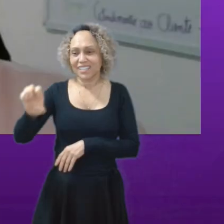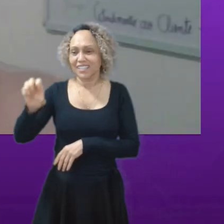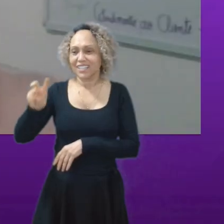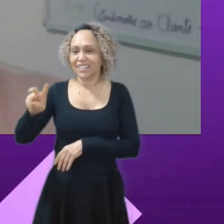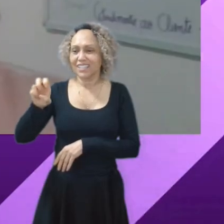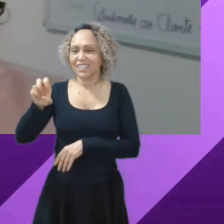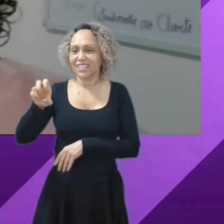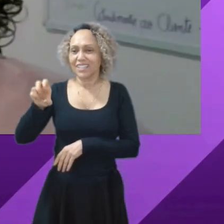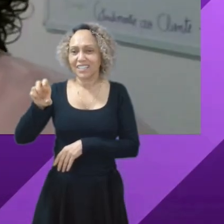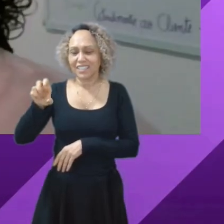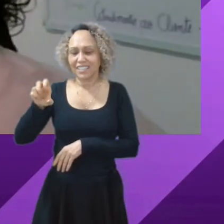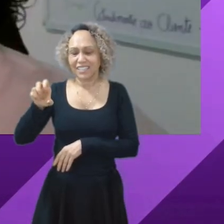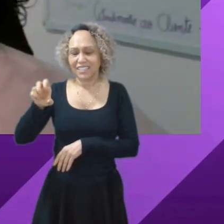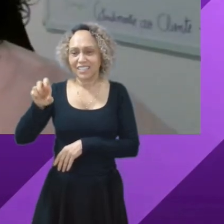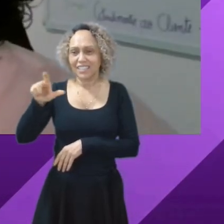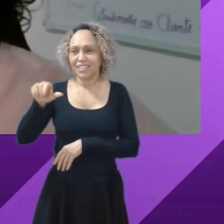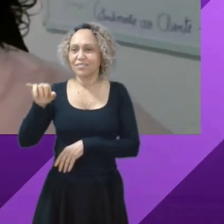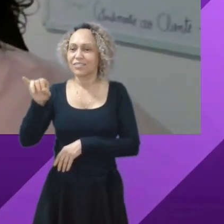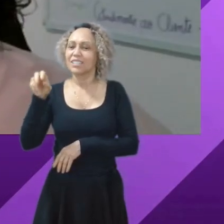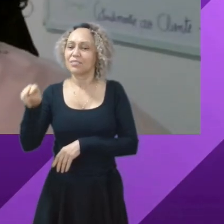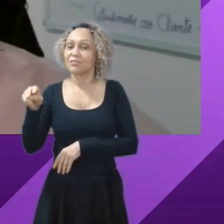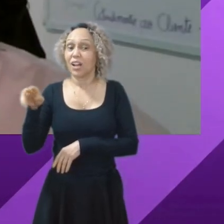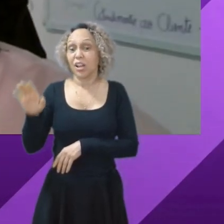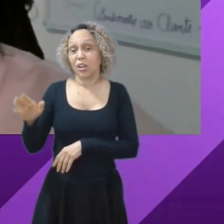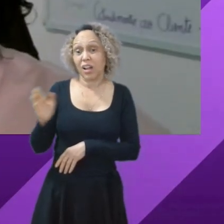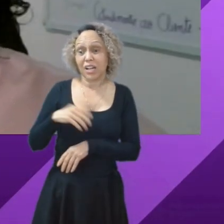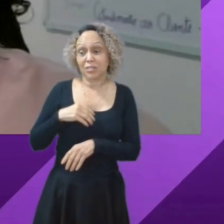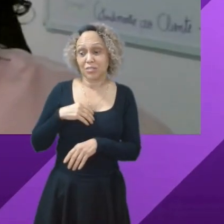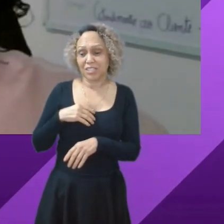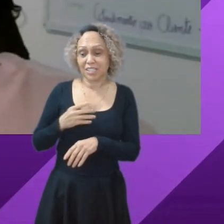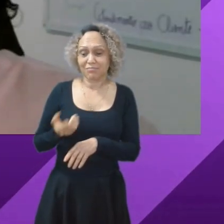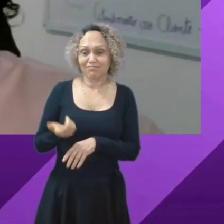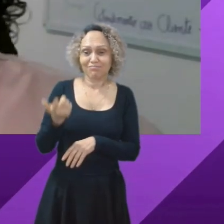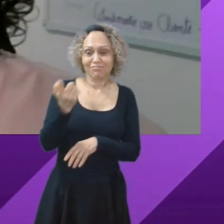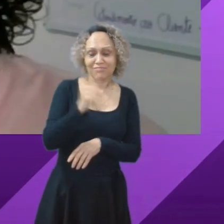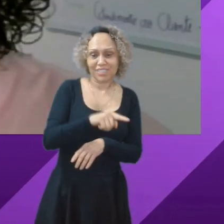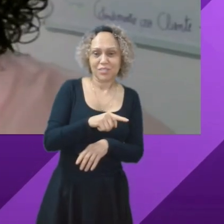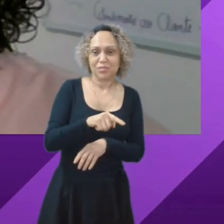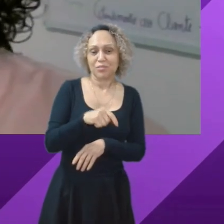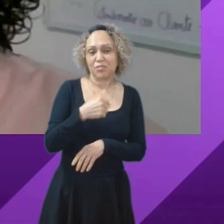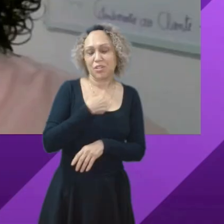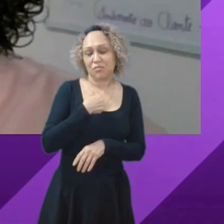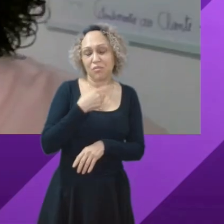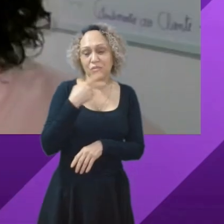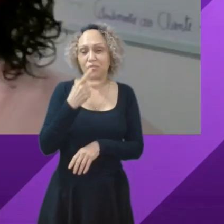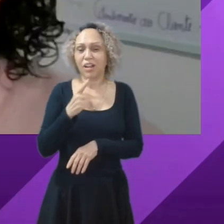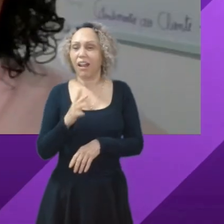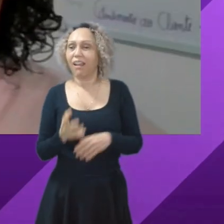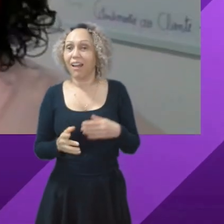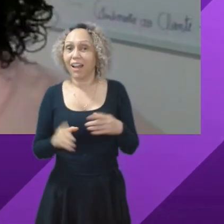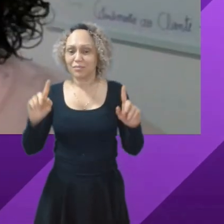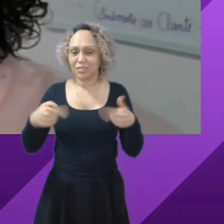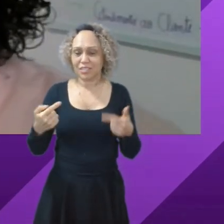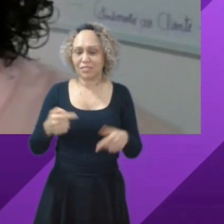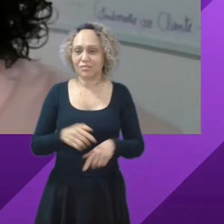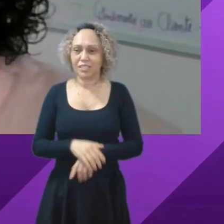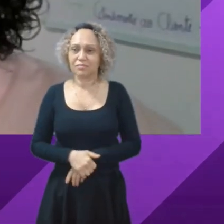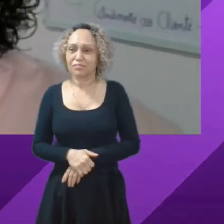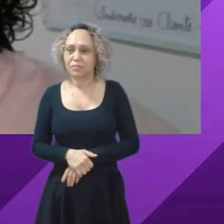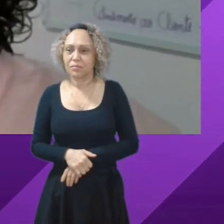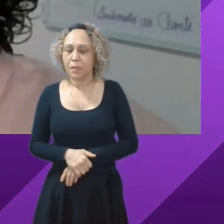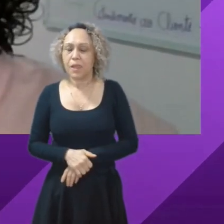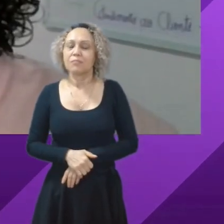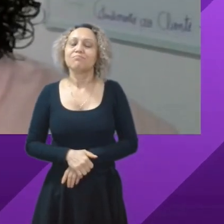eu acho que eu vou focar muito nos desafios que nós temos, né, ainda. Infelizmente, ainda